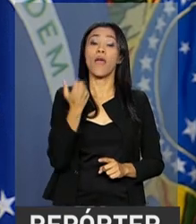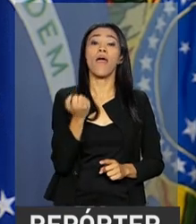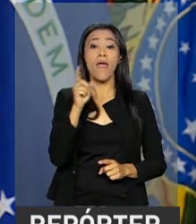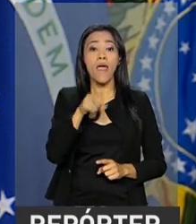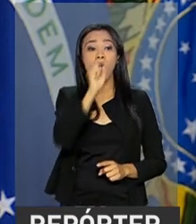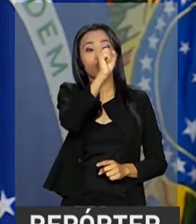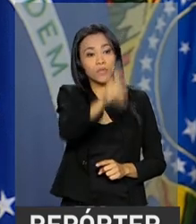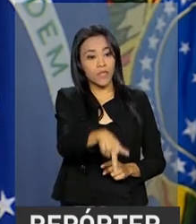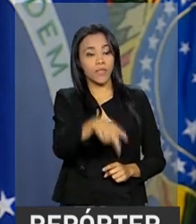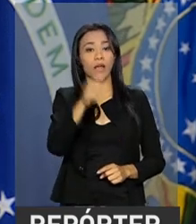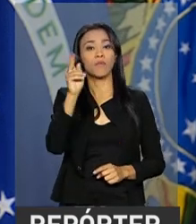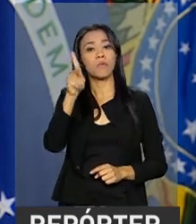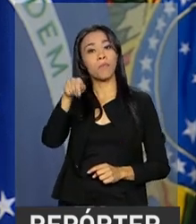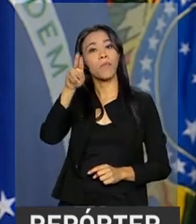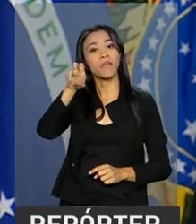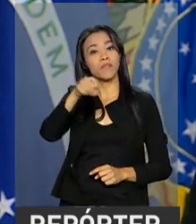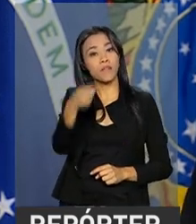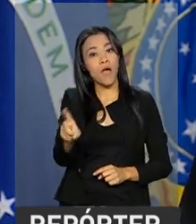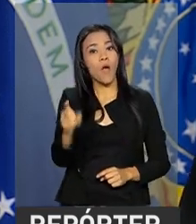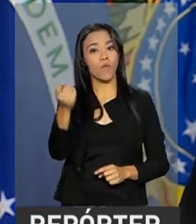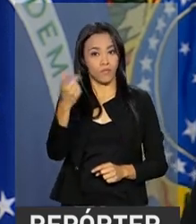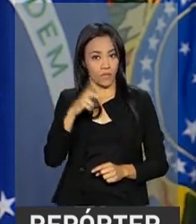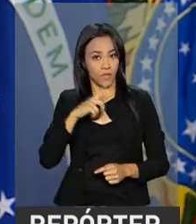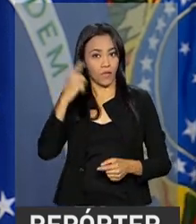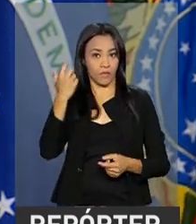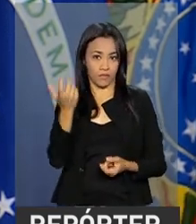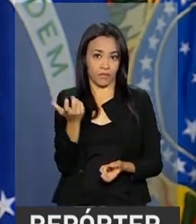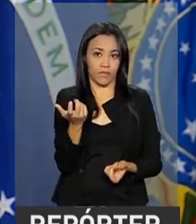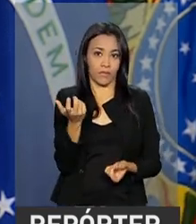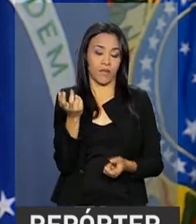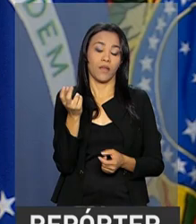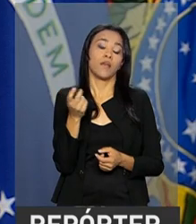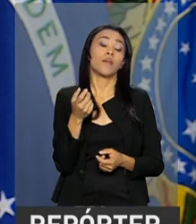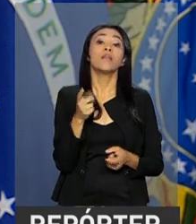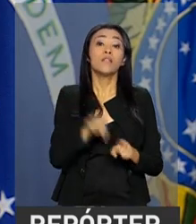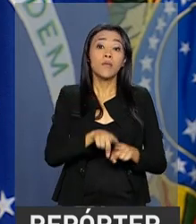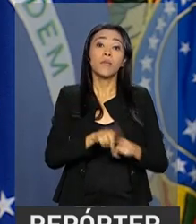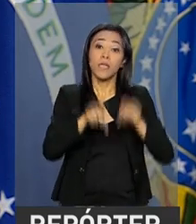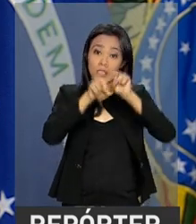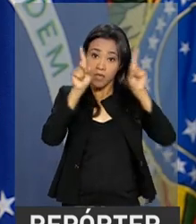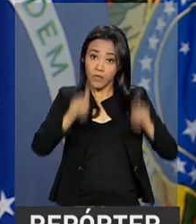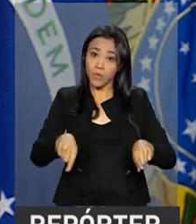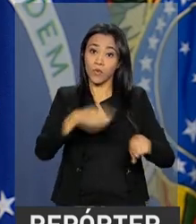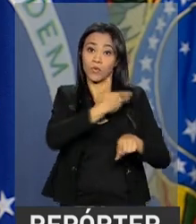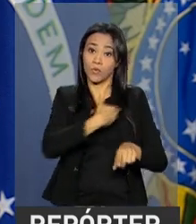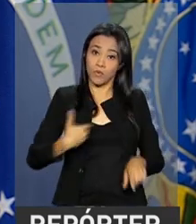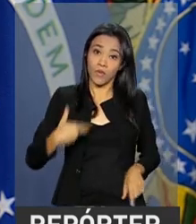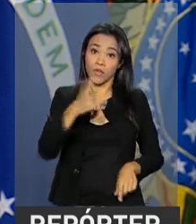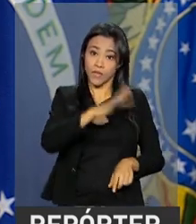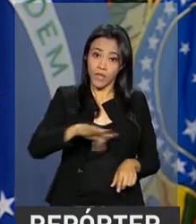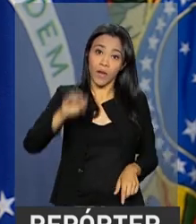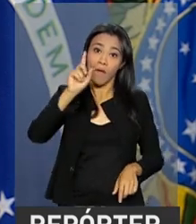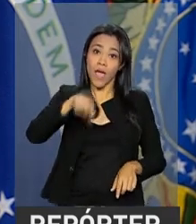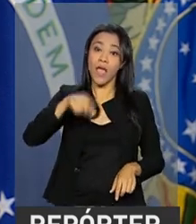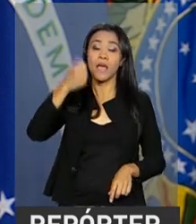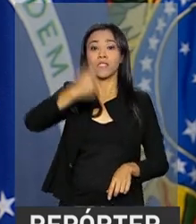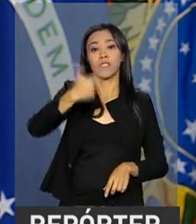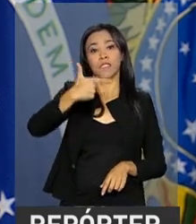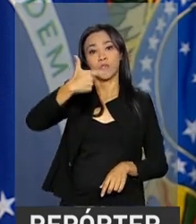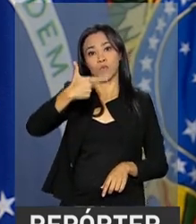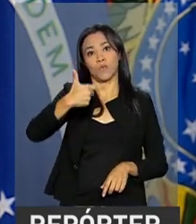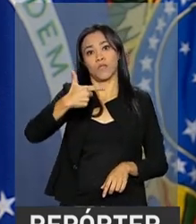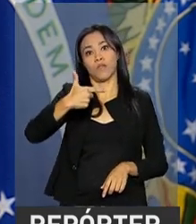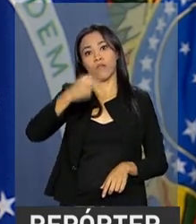e pensionistas a aas servidores públicos federais é portanto a segunda redução